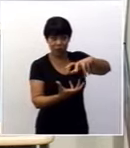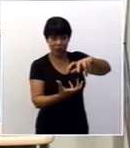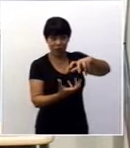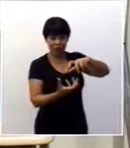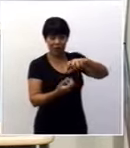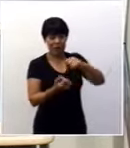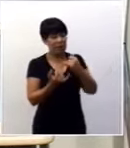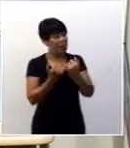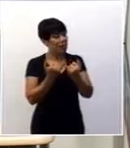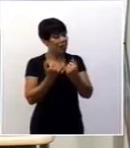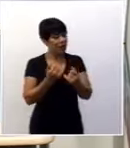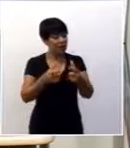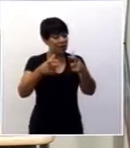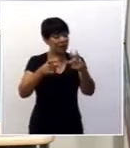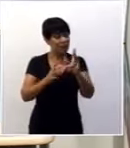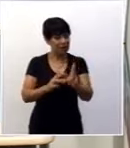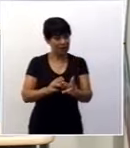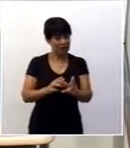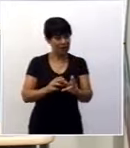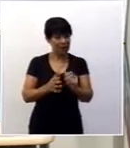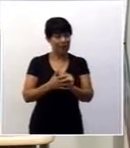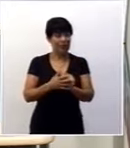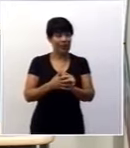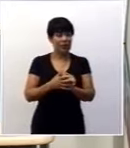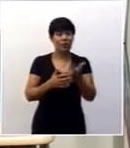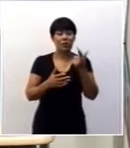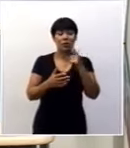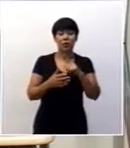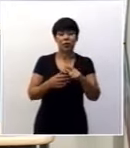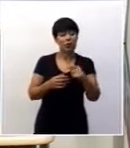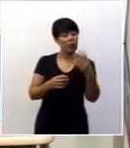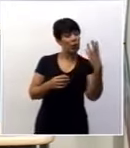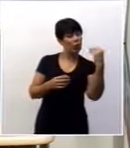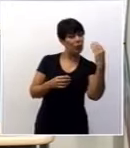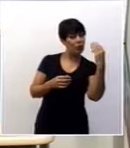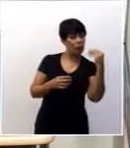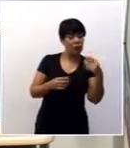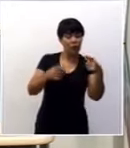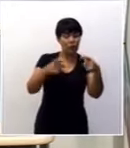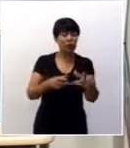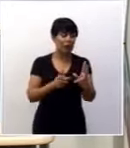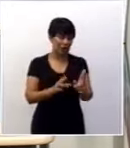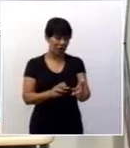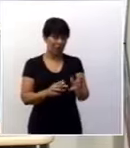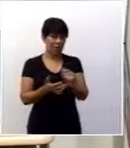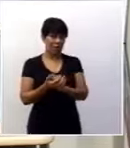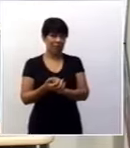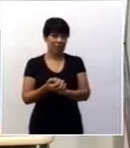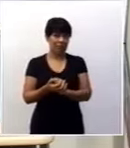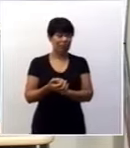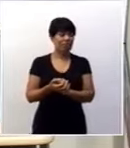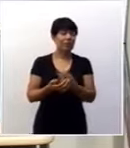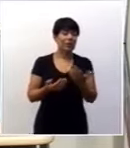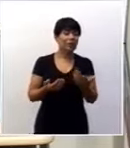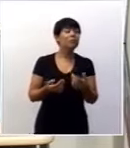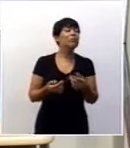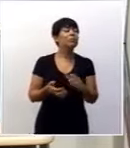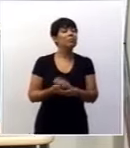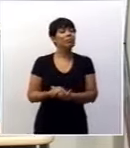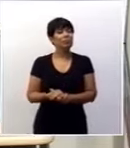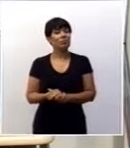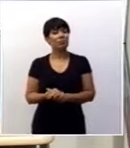aparentemente ele está no mesmo lugar. E, então eu consigo sempre imagens do mesmo lugar, né? Então tem essa questão aí,